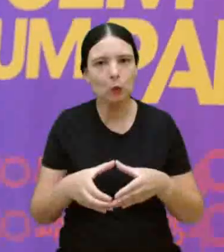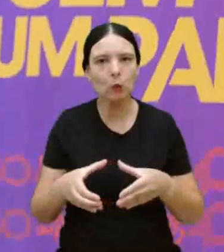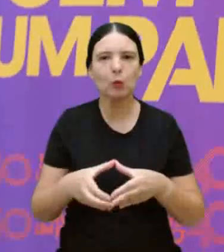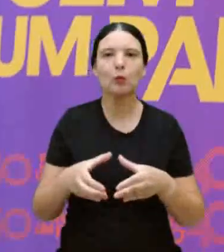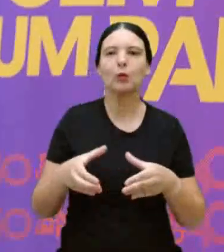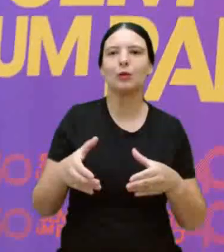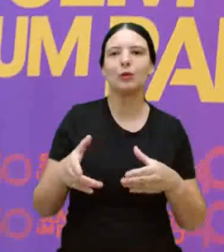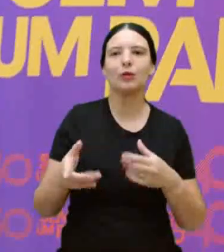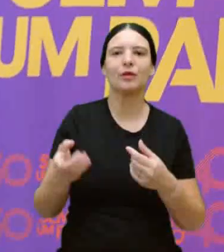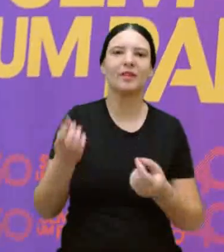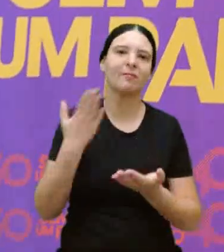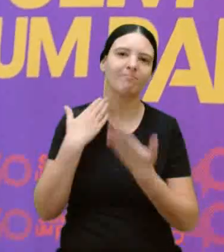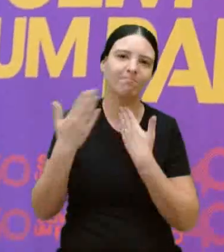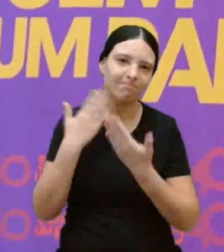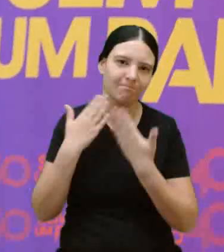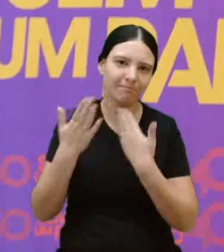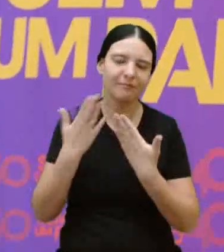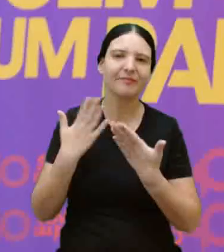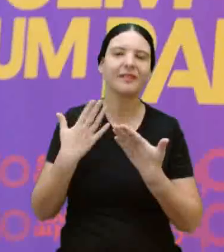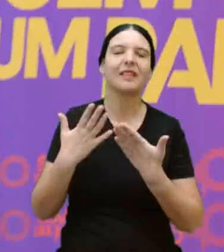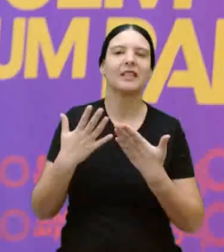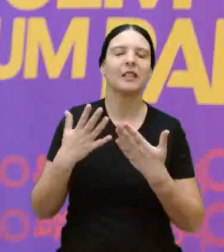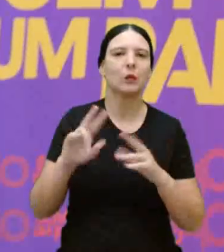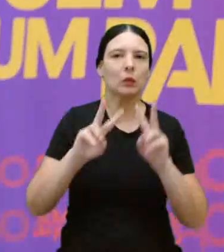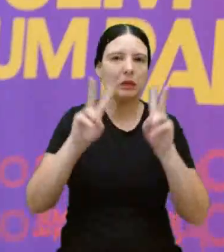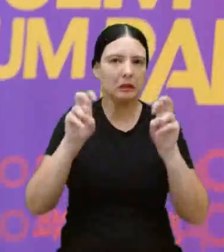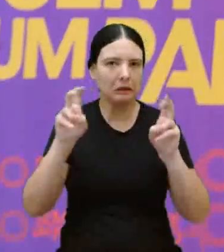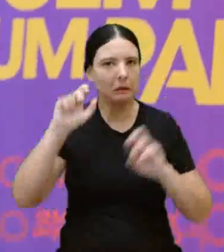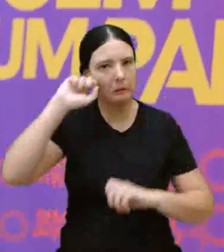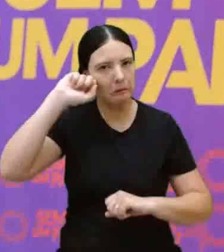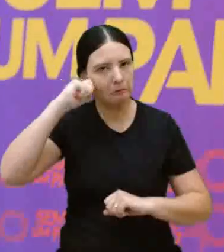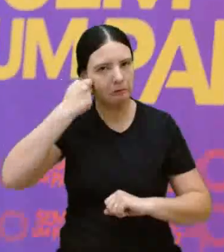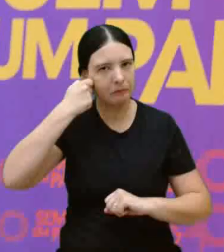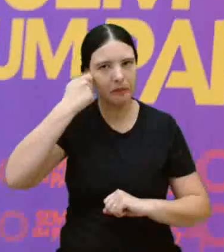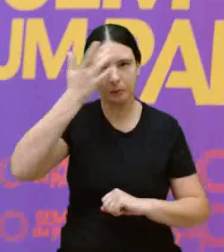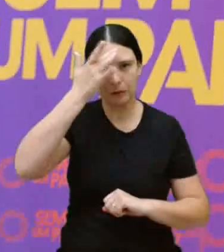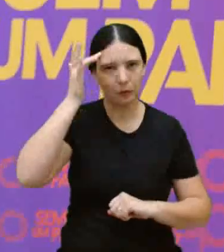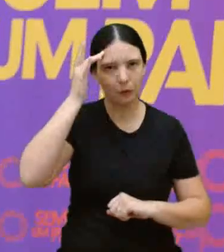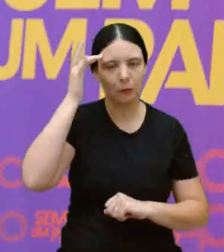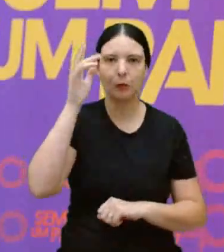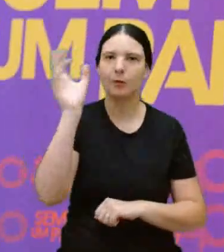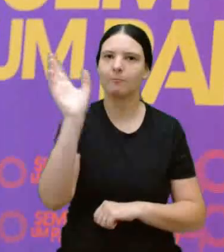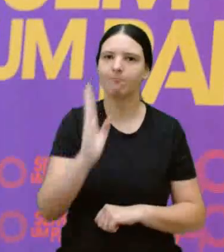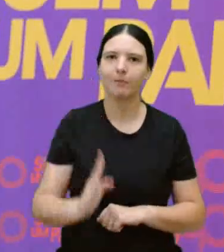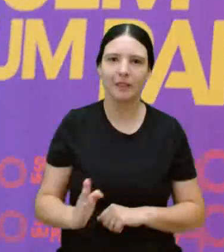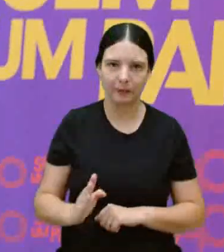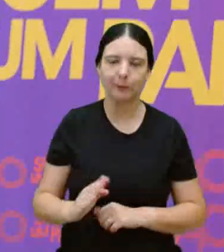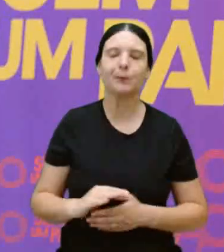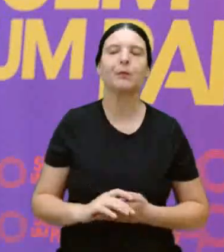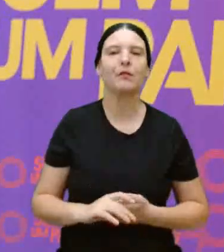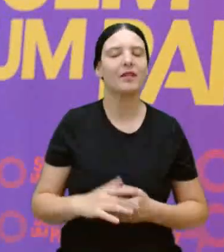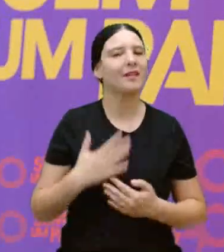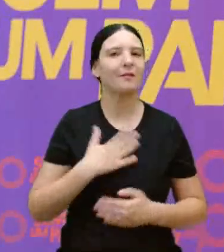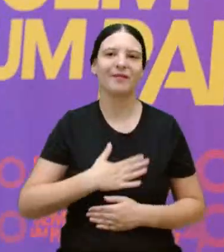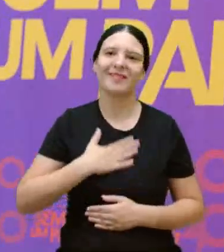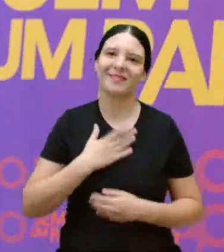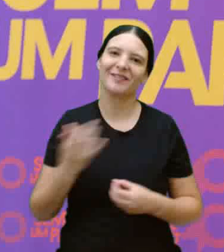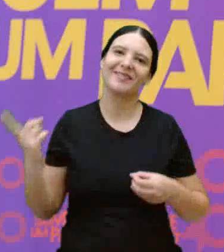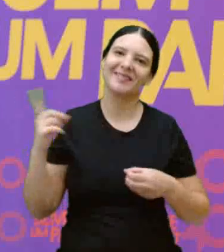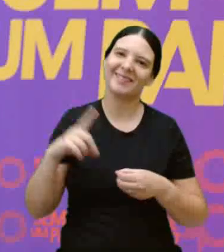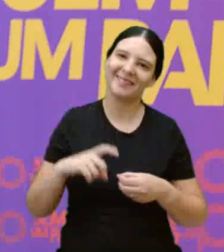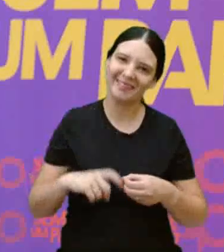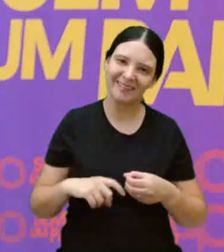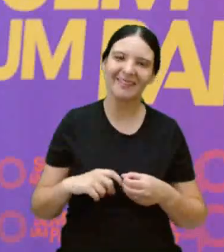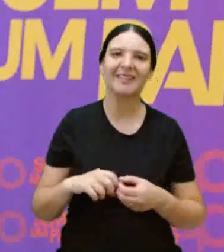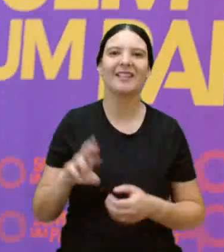diálogo da questão da negritude, das pessoas pretas no Brasil. É uma satisfação muito grande ter você de volta aqui. Renato